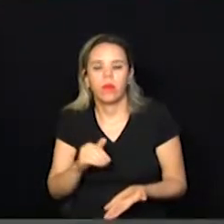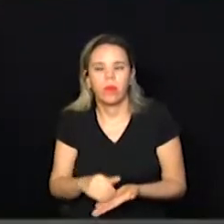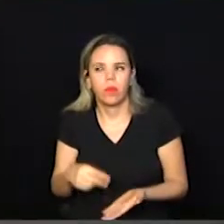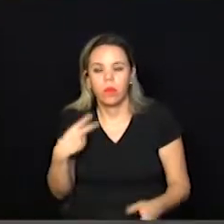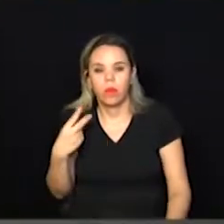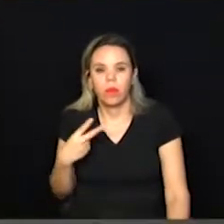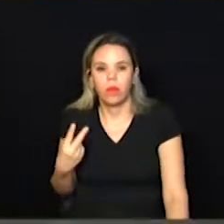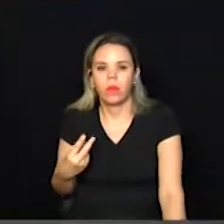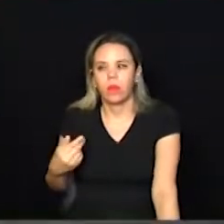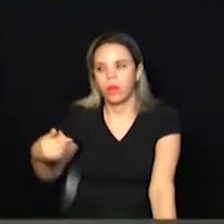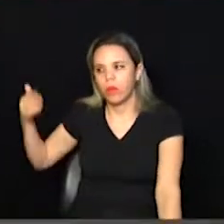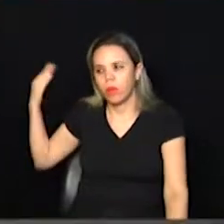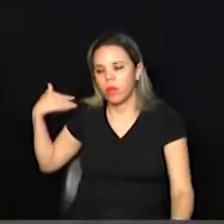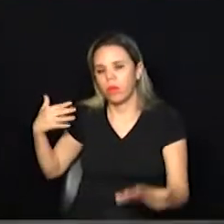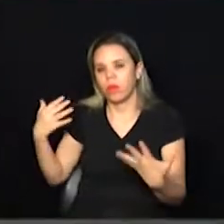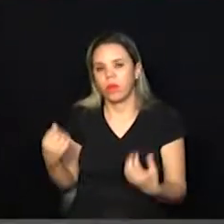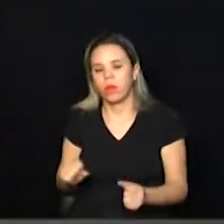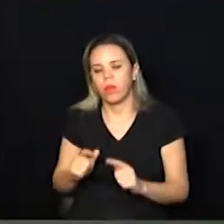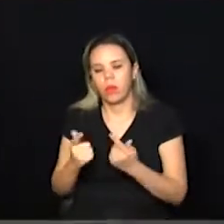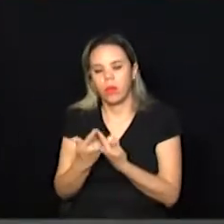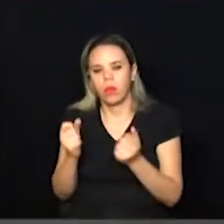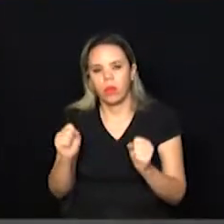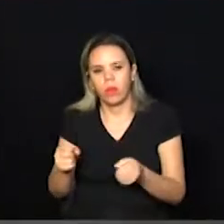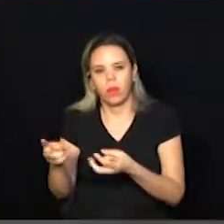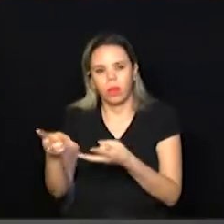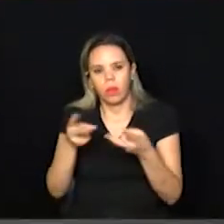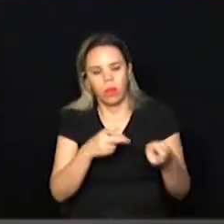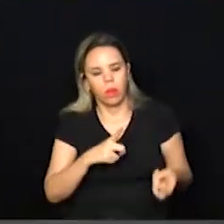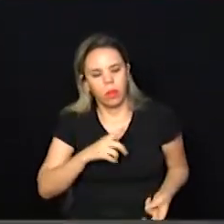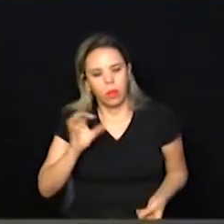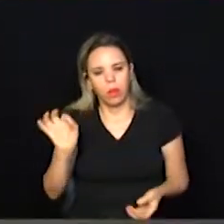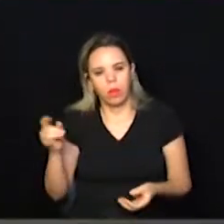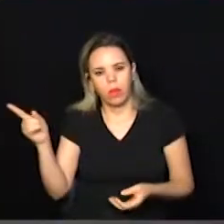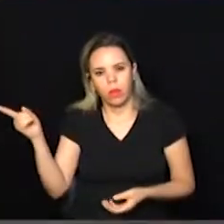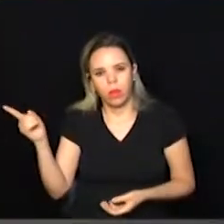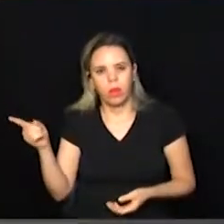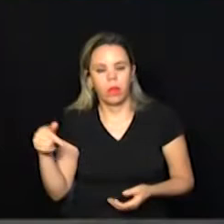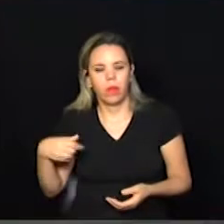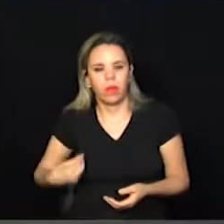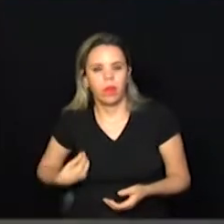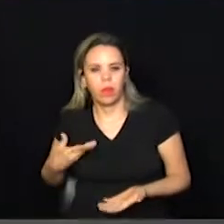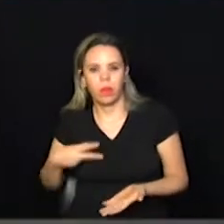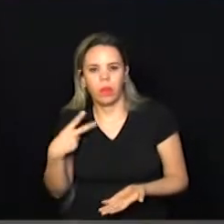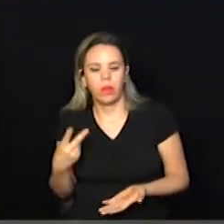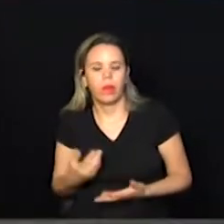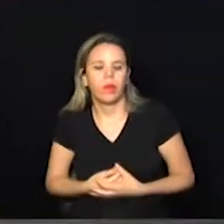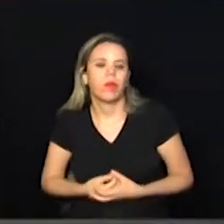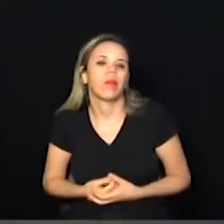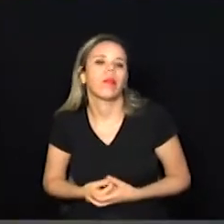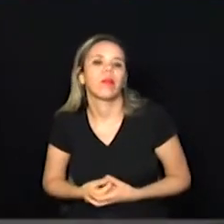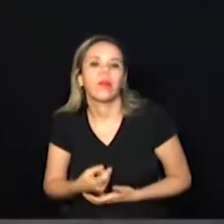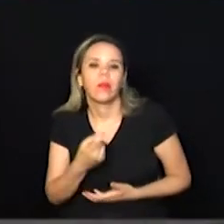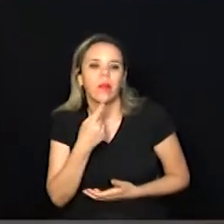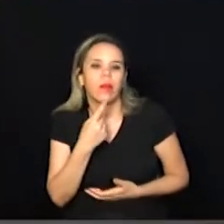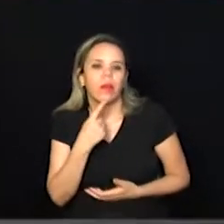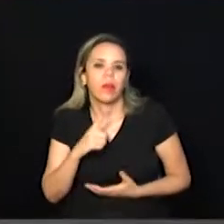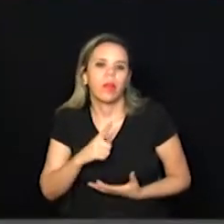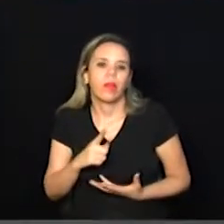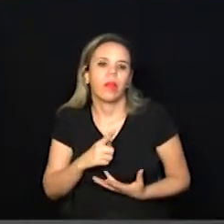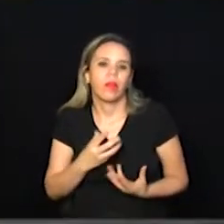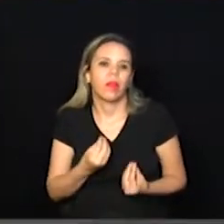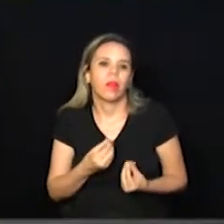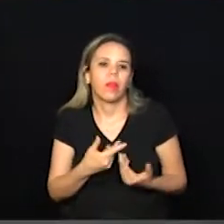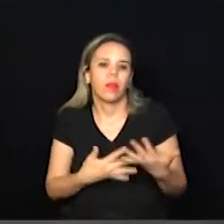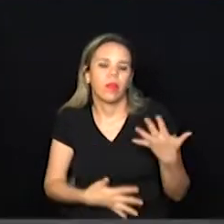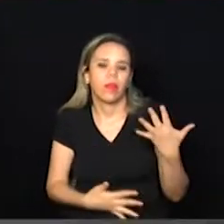Vereadora, desde que assumi a gestão, o que eu pude perceber, e eu tenho certeza, a senhora que já está aqui, o vereador, Campinas tem muita